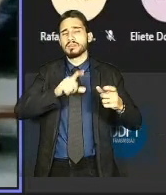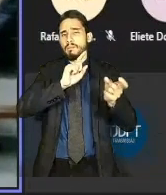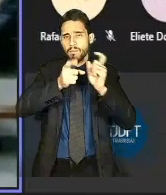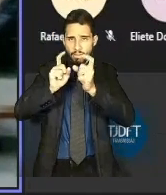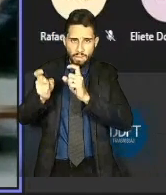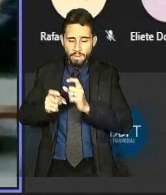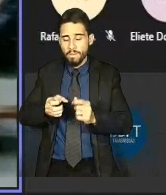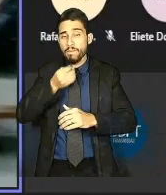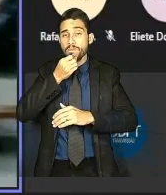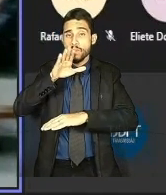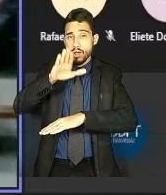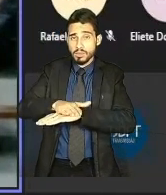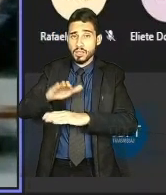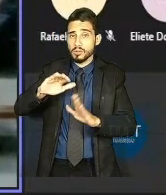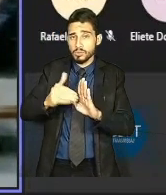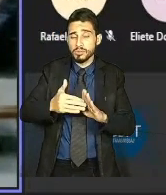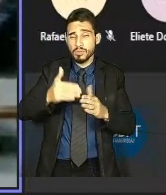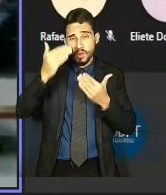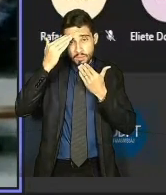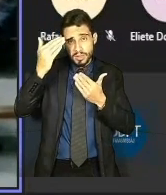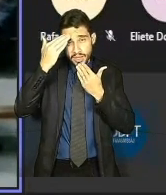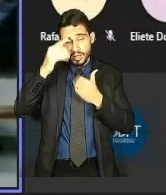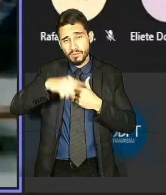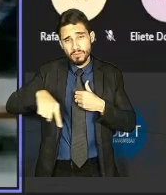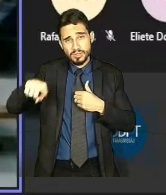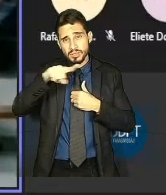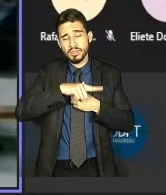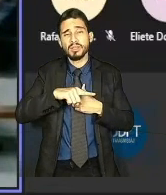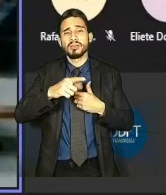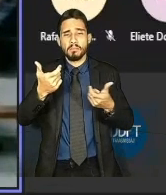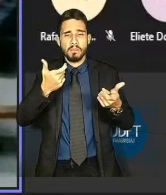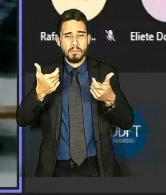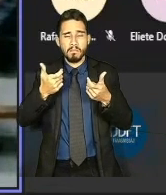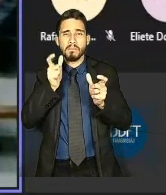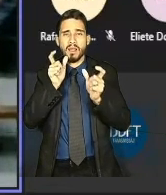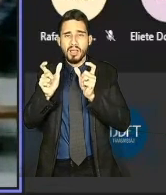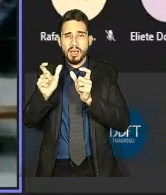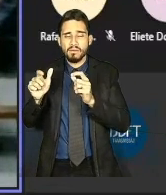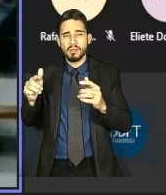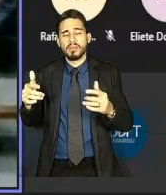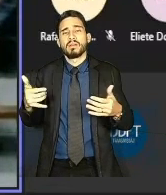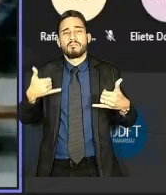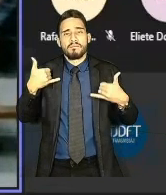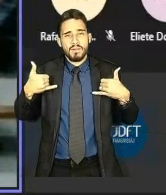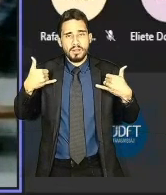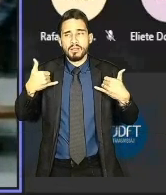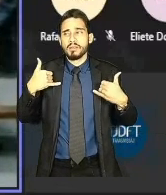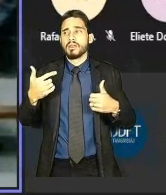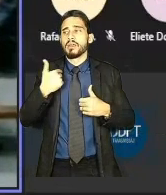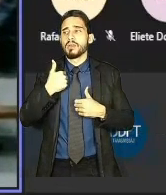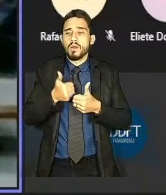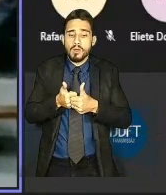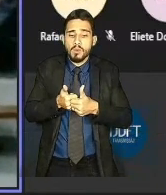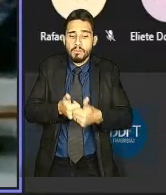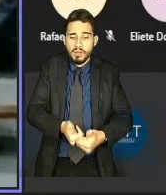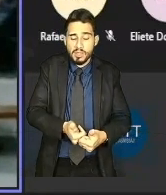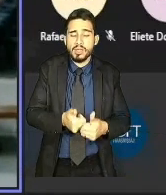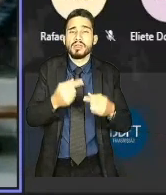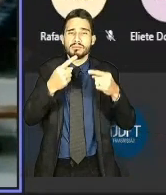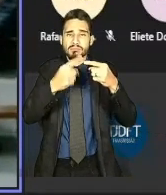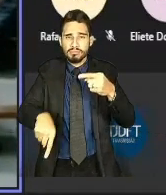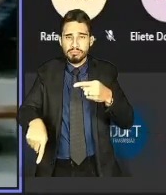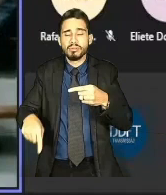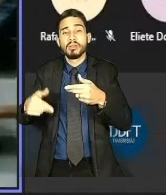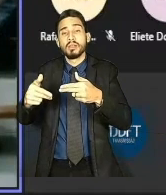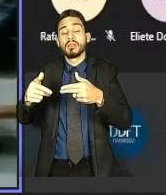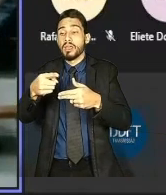Arnaldo. Boa tarde a todos. Muito obrigado aí pelas felicitações de Vossas Excelências. Eu acompanhei a divergência, como